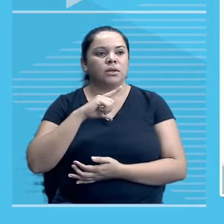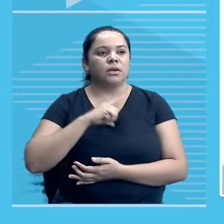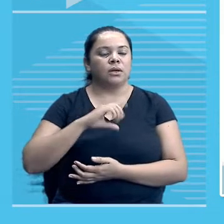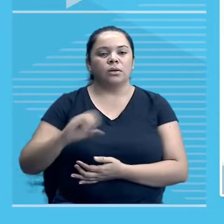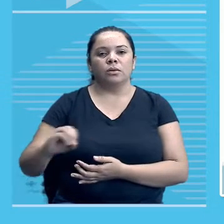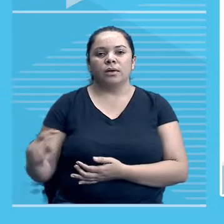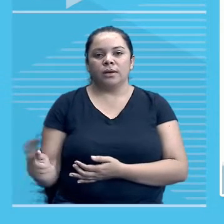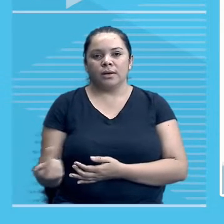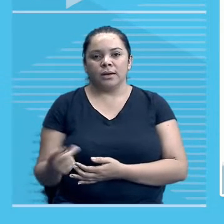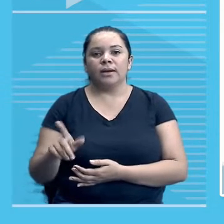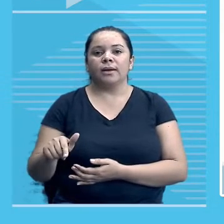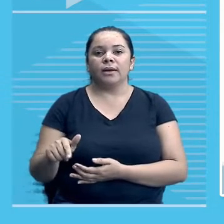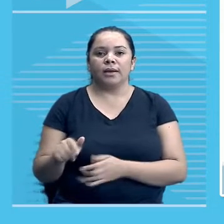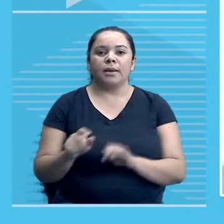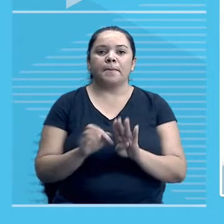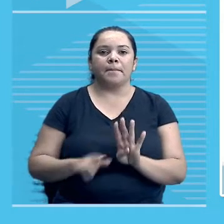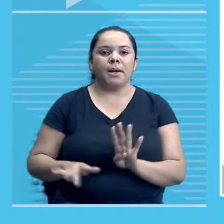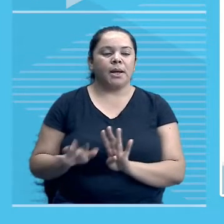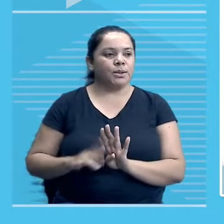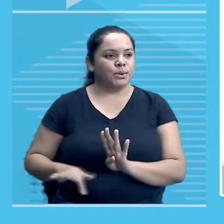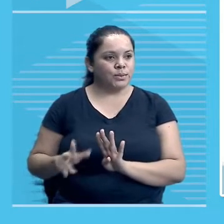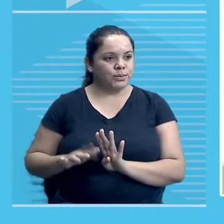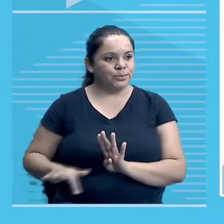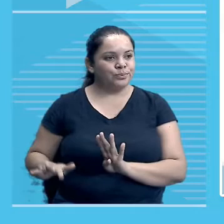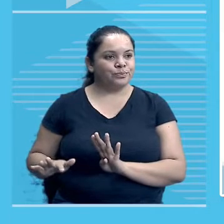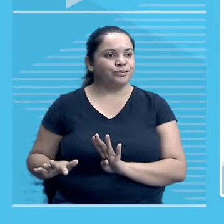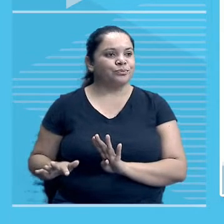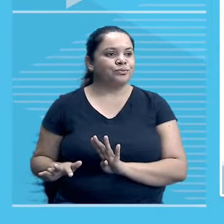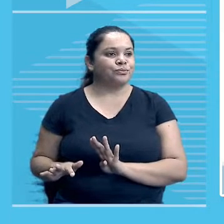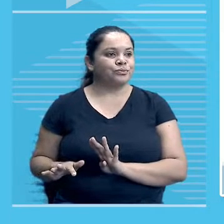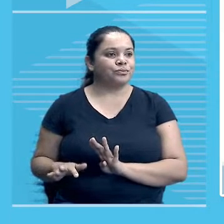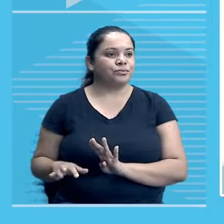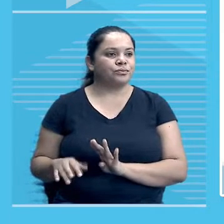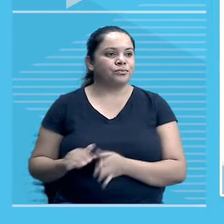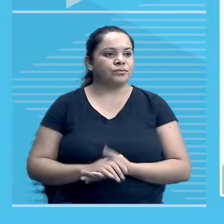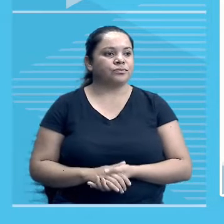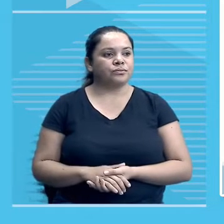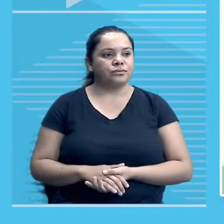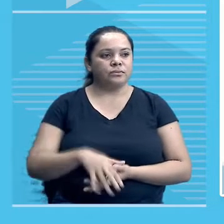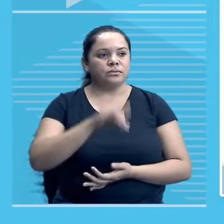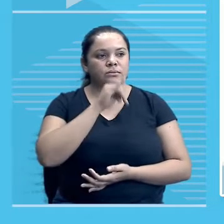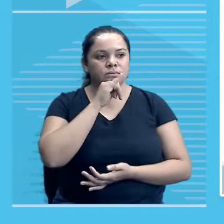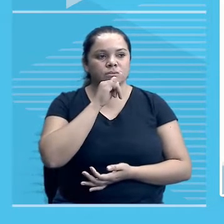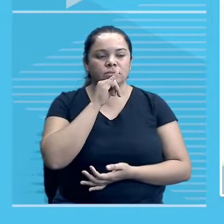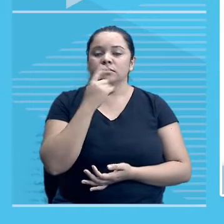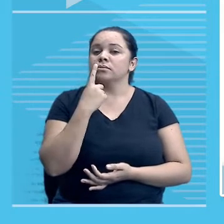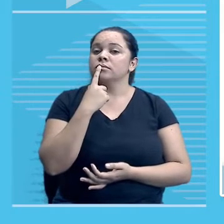caso aqui é o cloreto básico de cálcio, né? Como tem hidroxila,